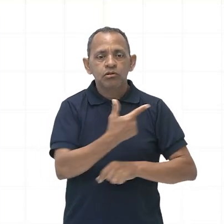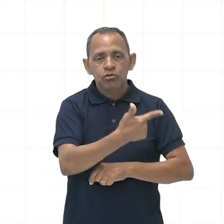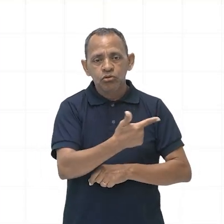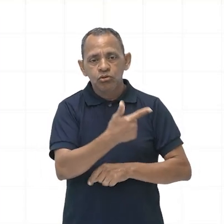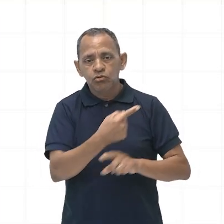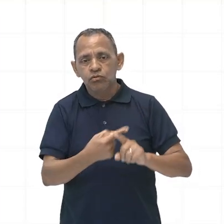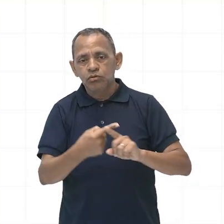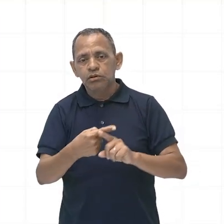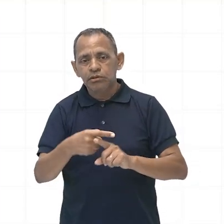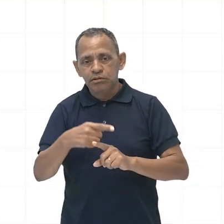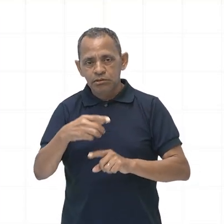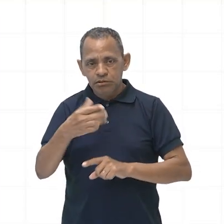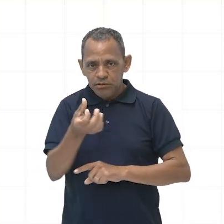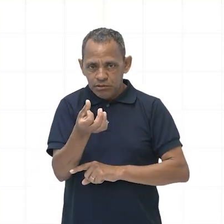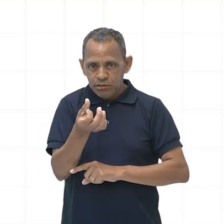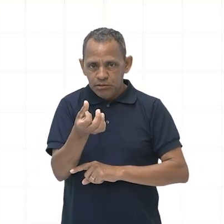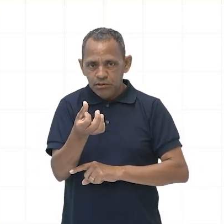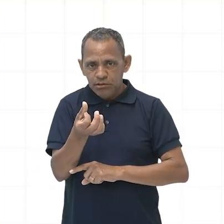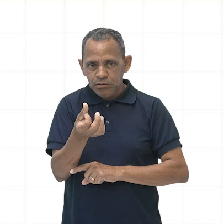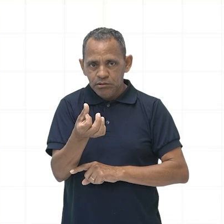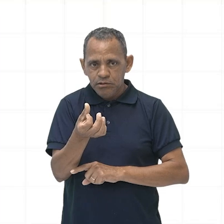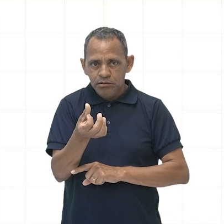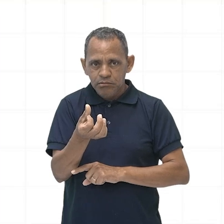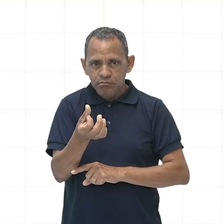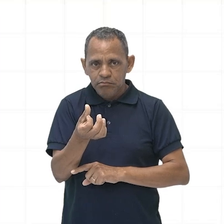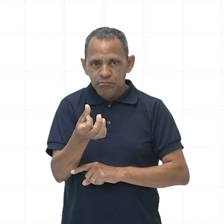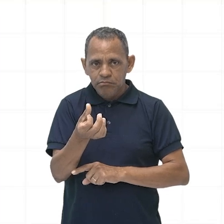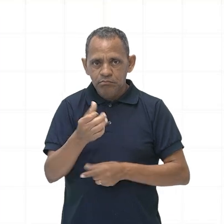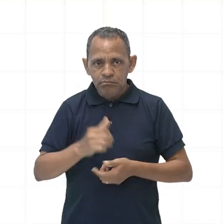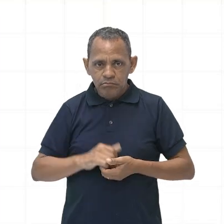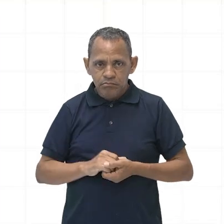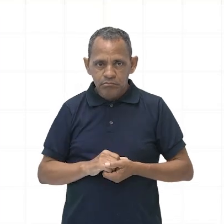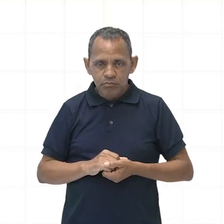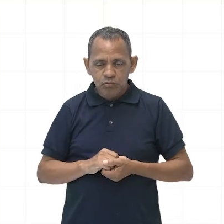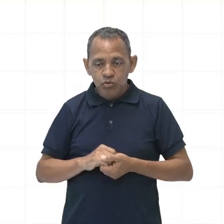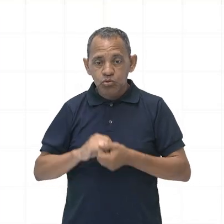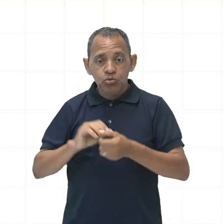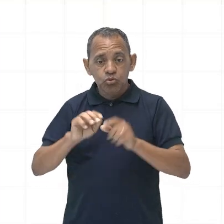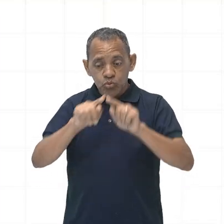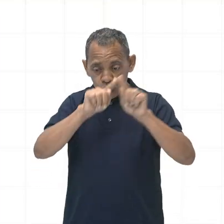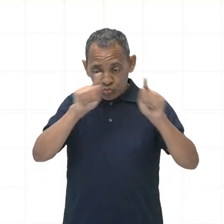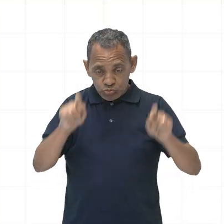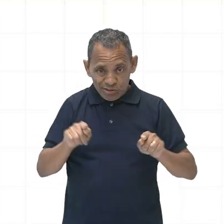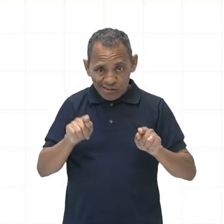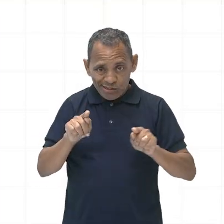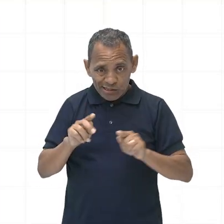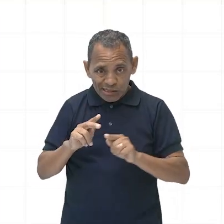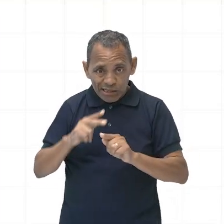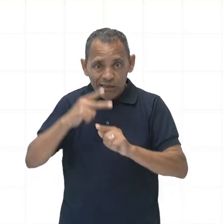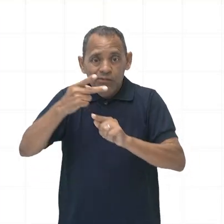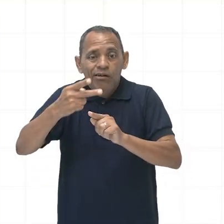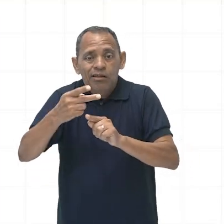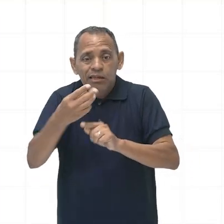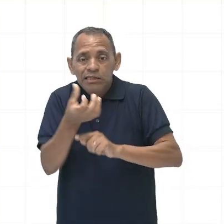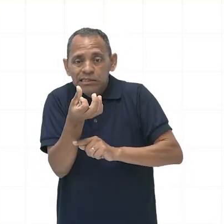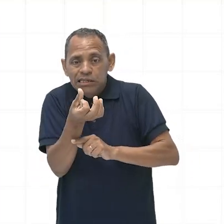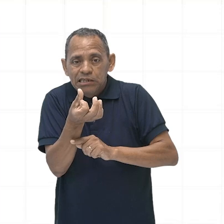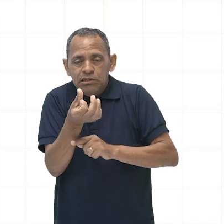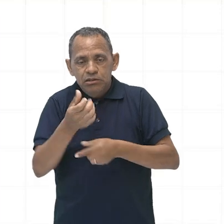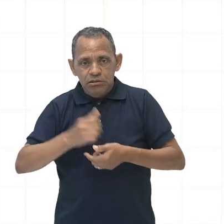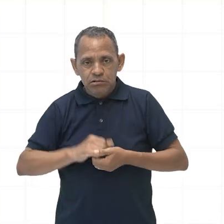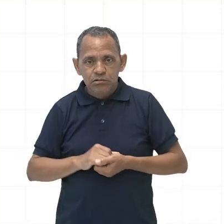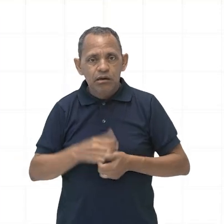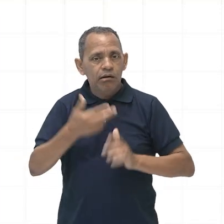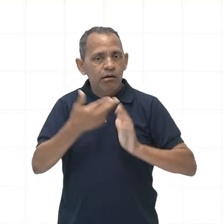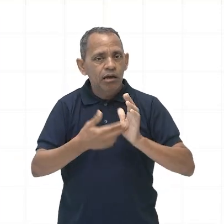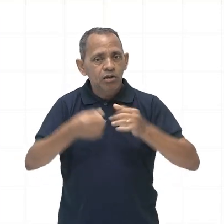dentro do parênteses, e isso está sendo elevado a 3. Então, a propriedade diz que a